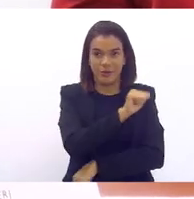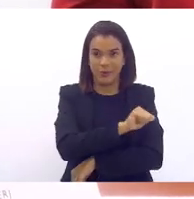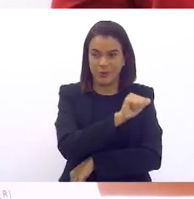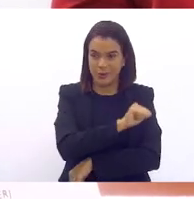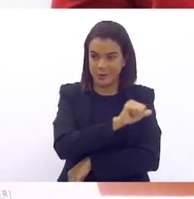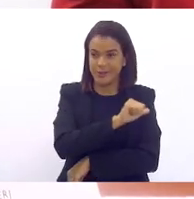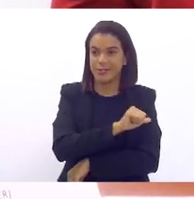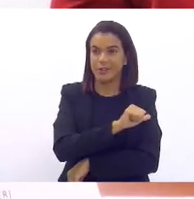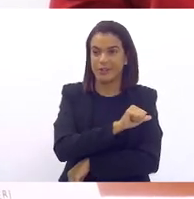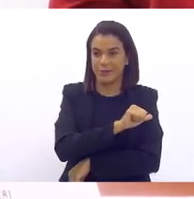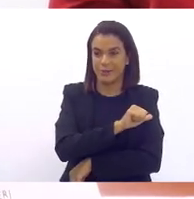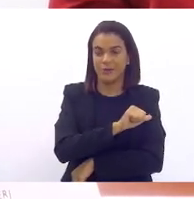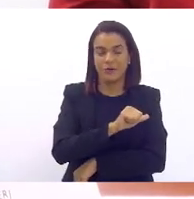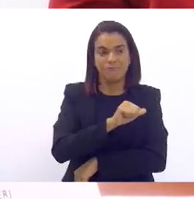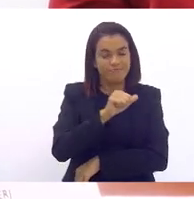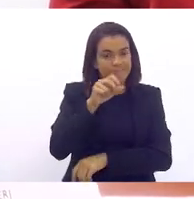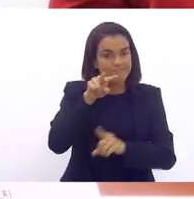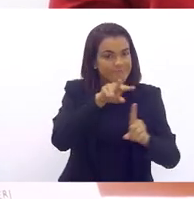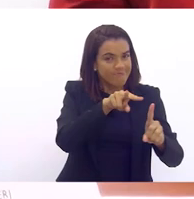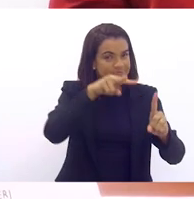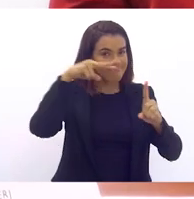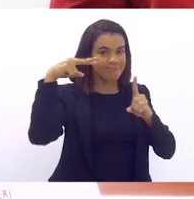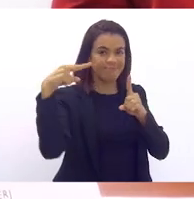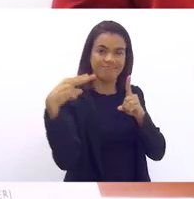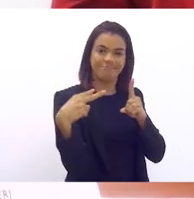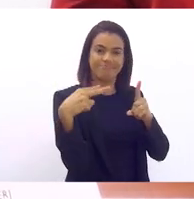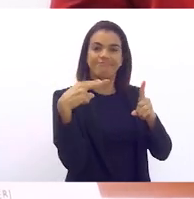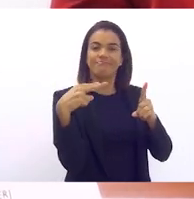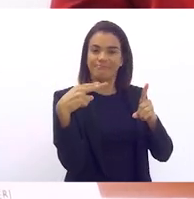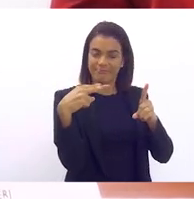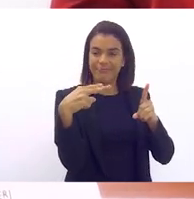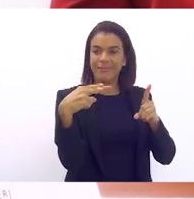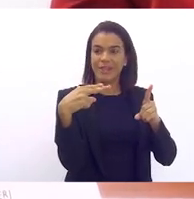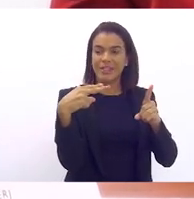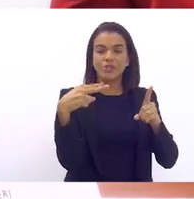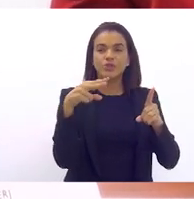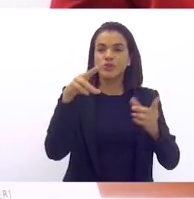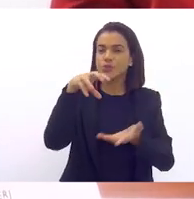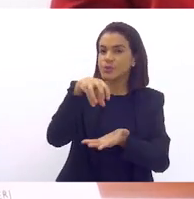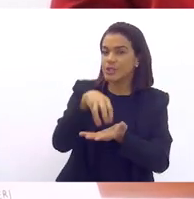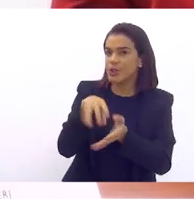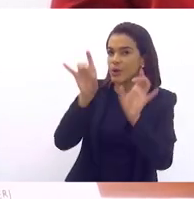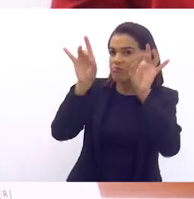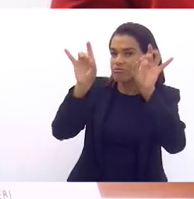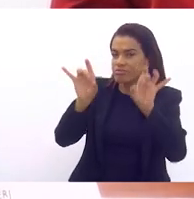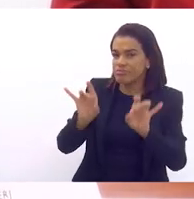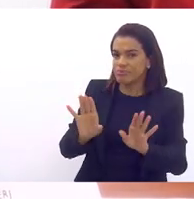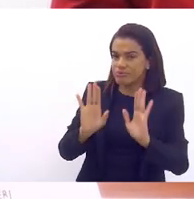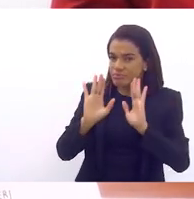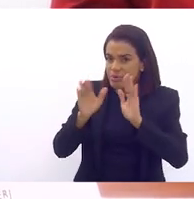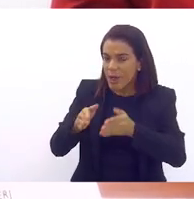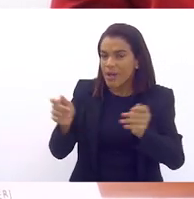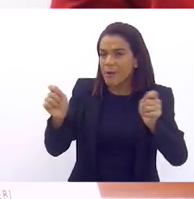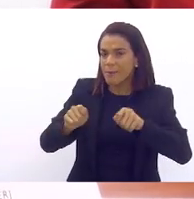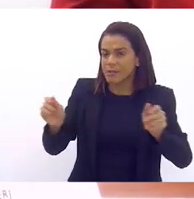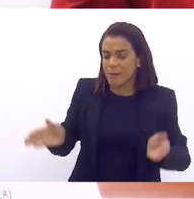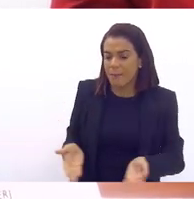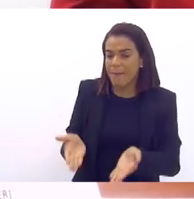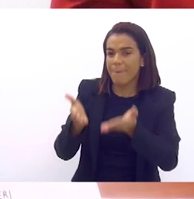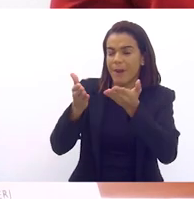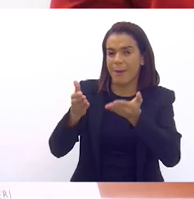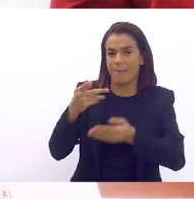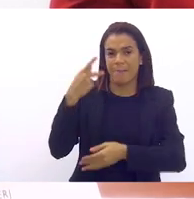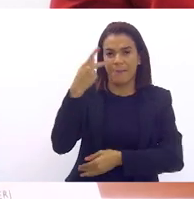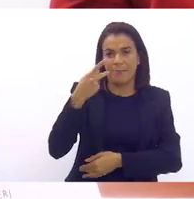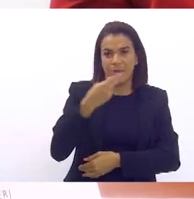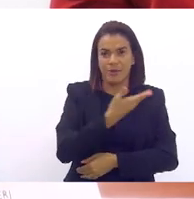eh eh olhar isso como uma perspectiva de de um setor específico que pode ser incentivado pela política